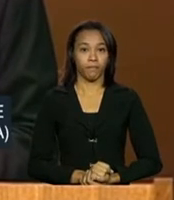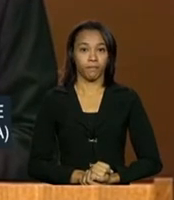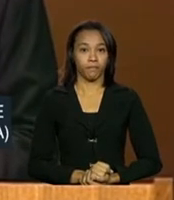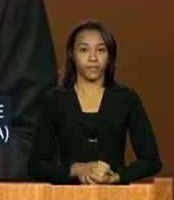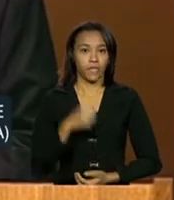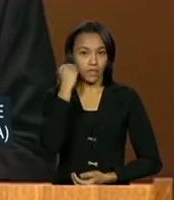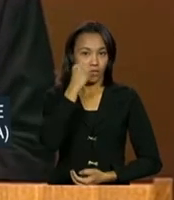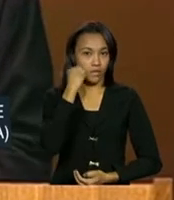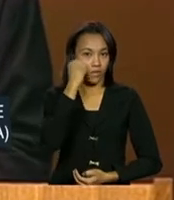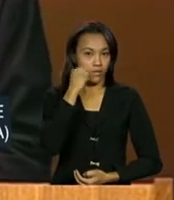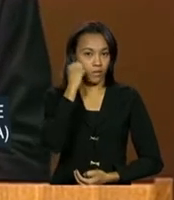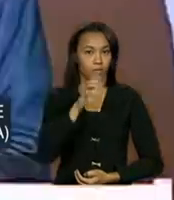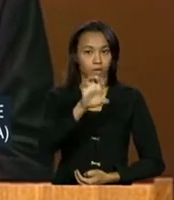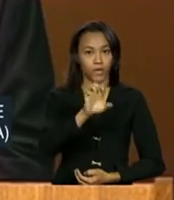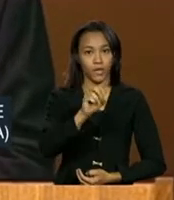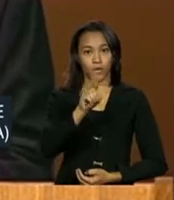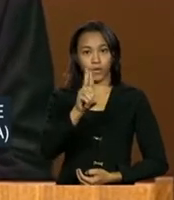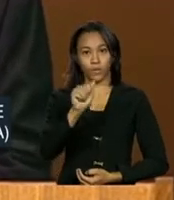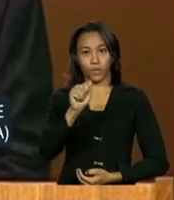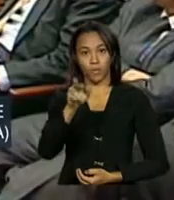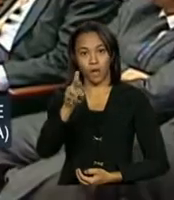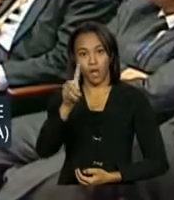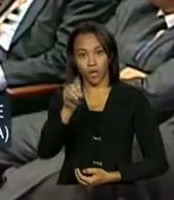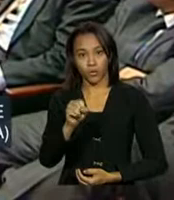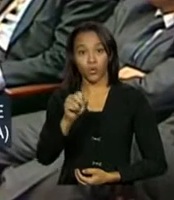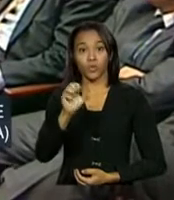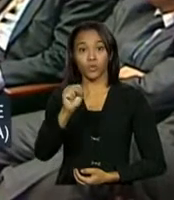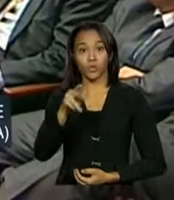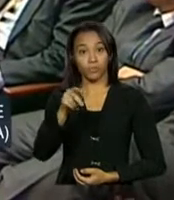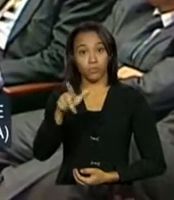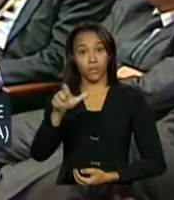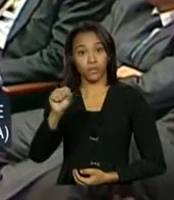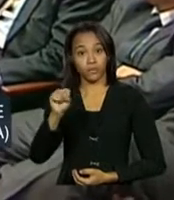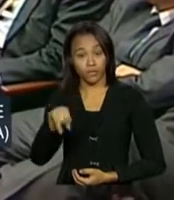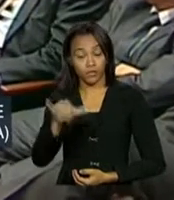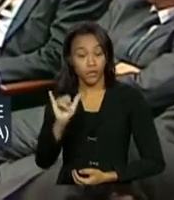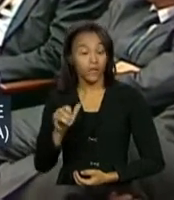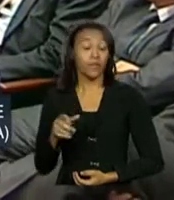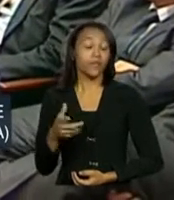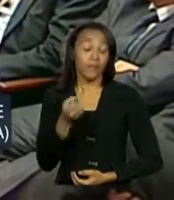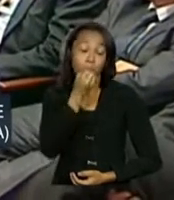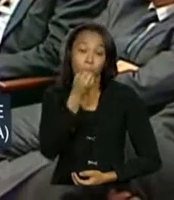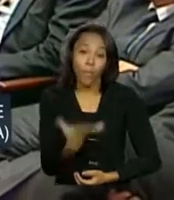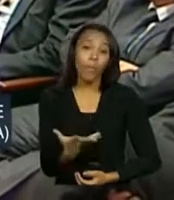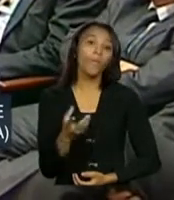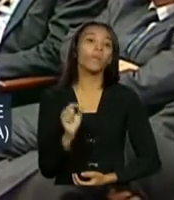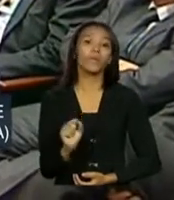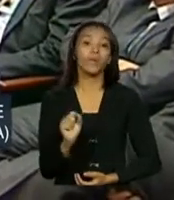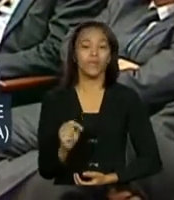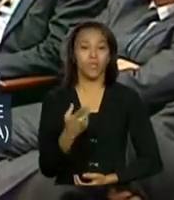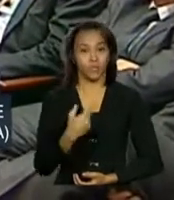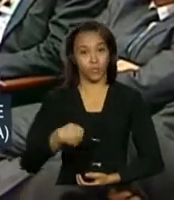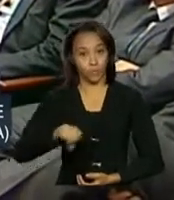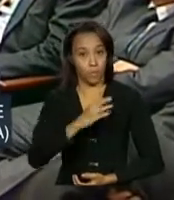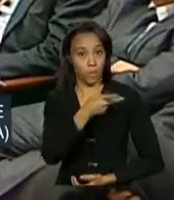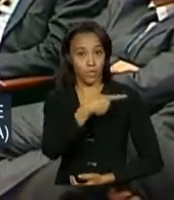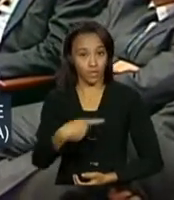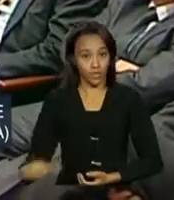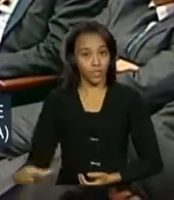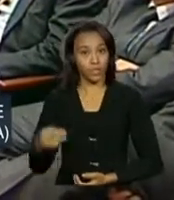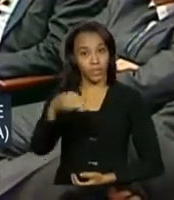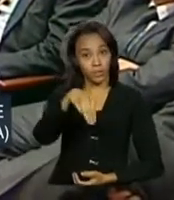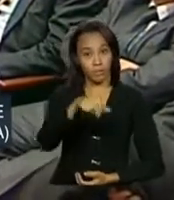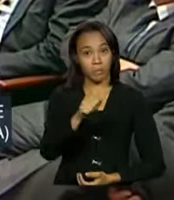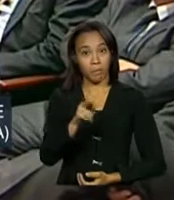senador Eduardo Suplicy, que é bom que o nosso presidente